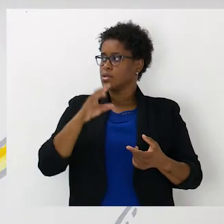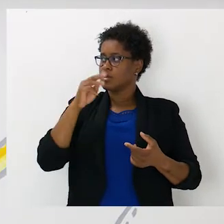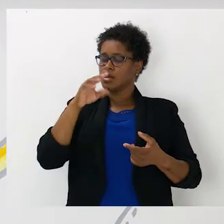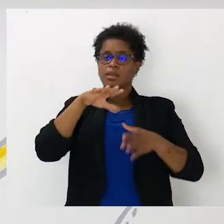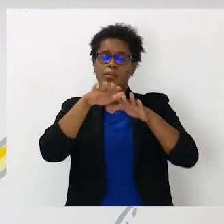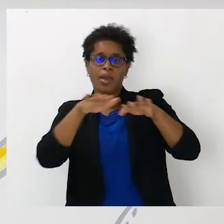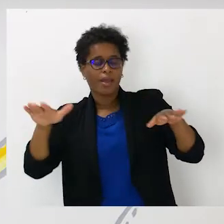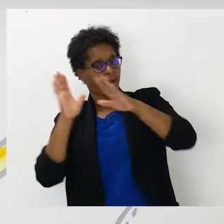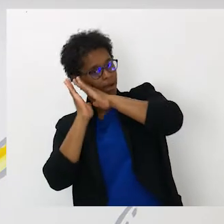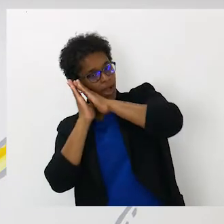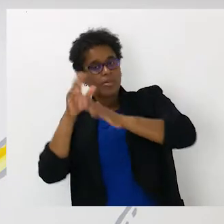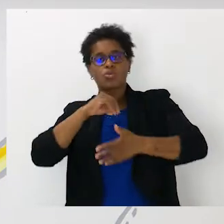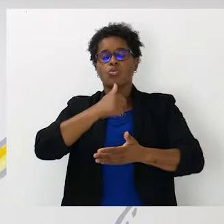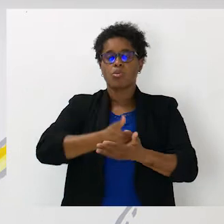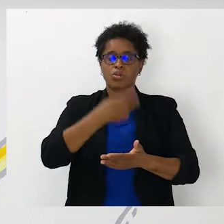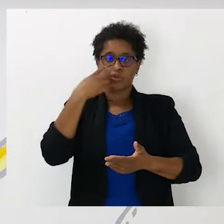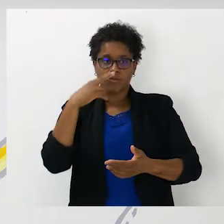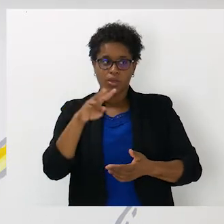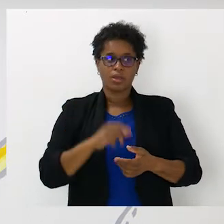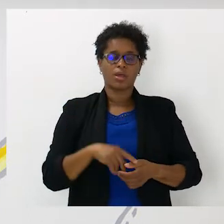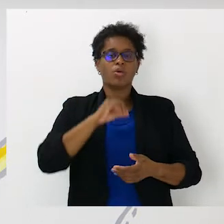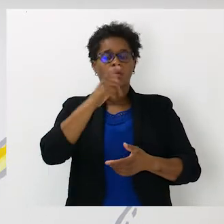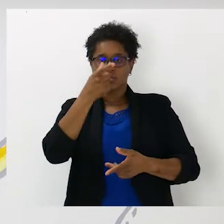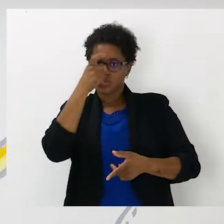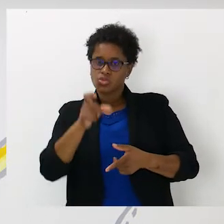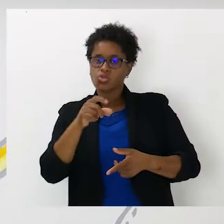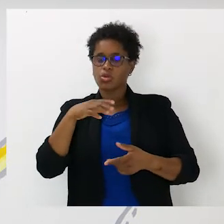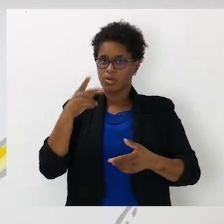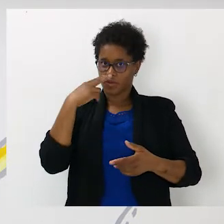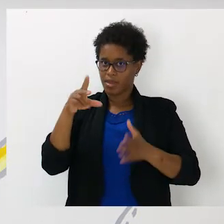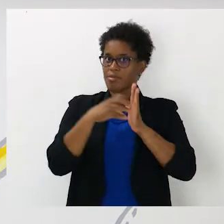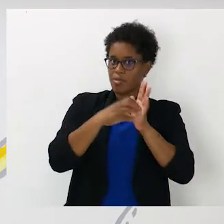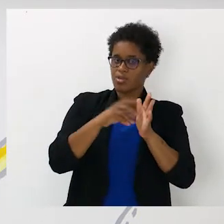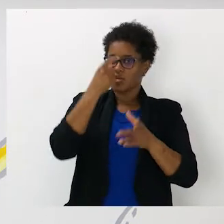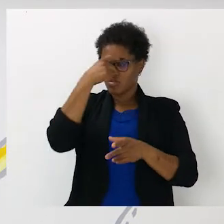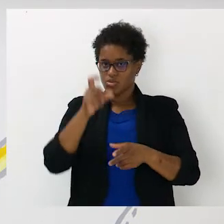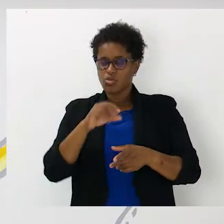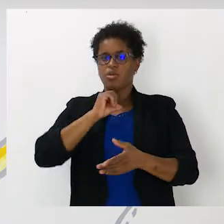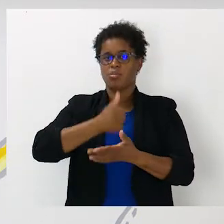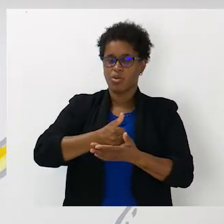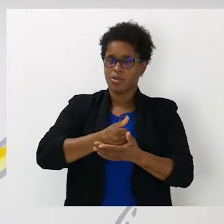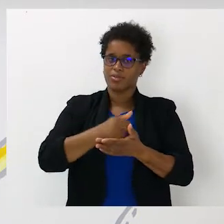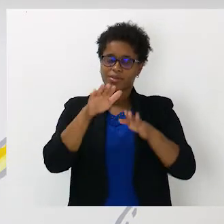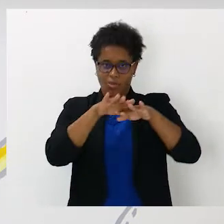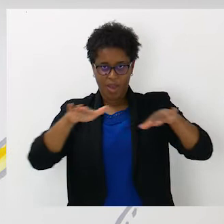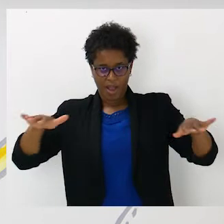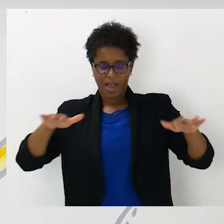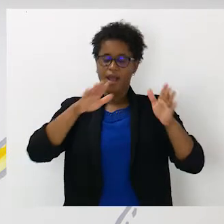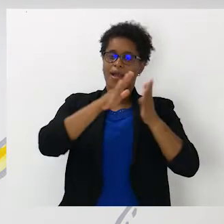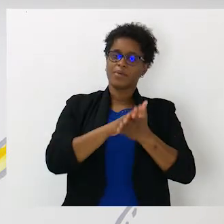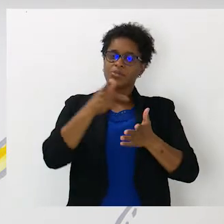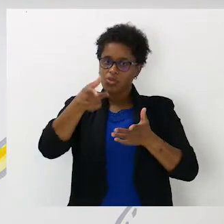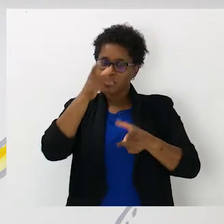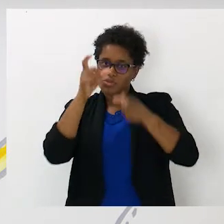Observe. Morto numa cama e gentes que estão cuidando do